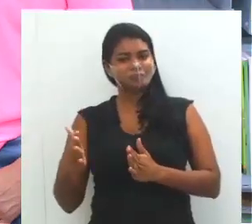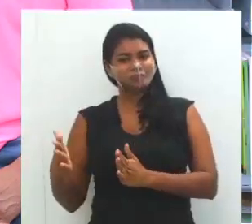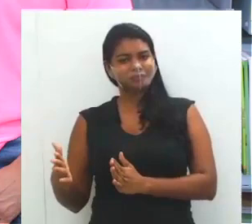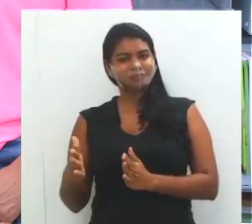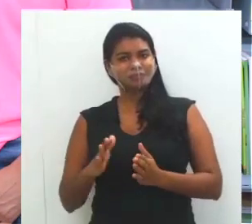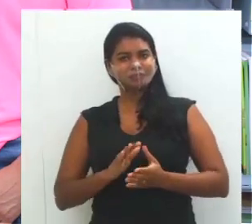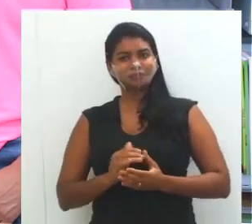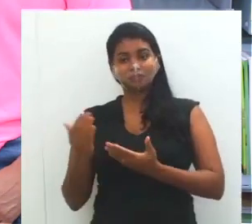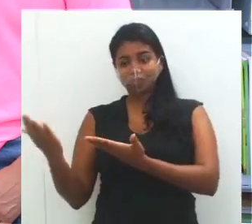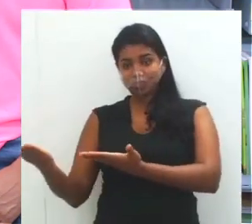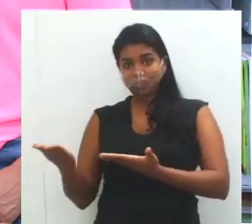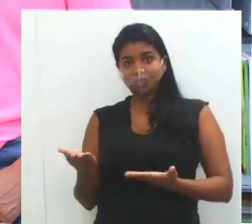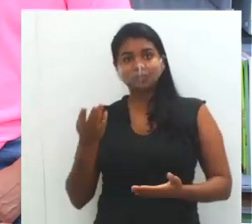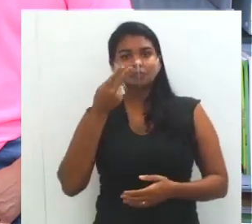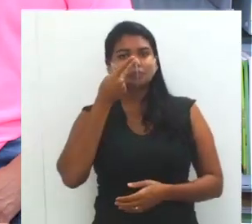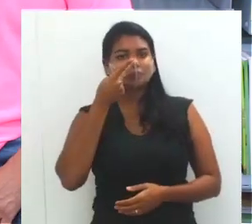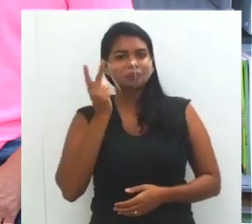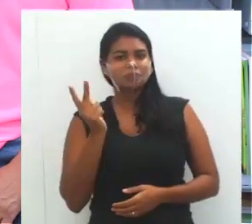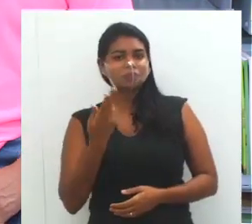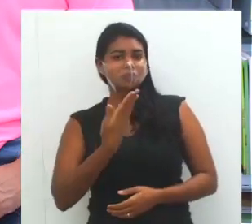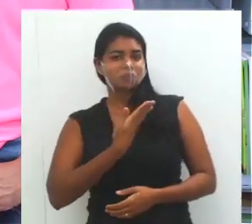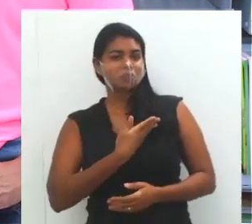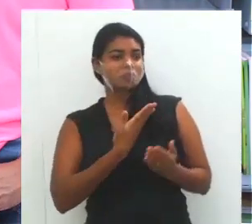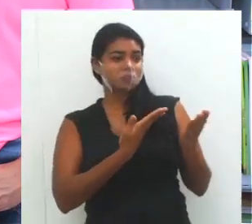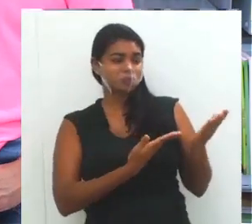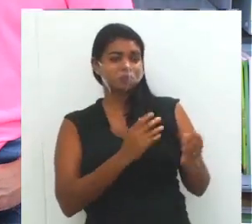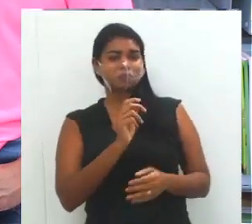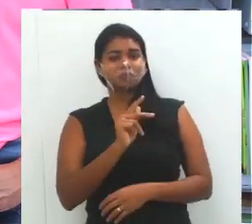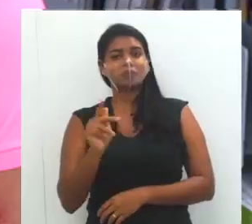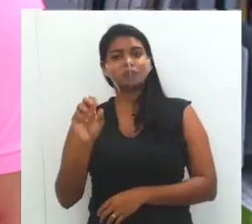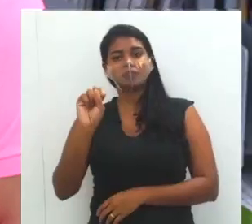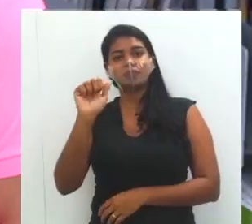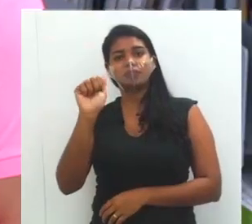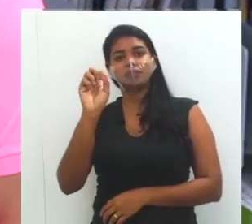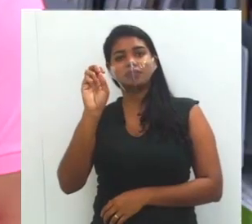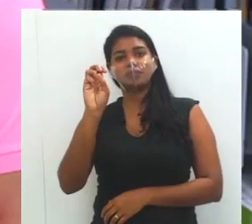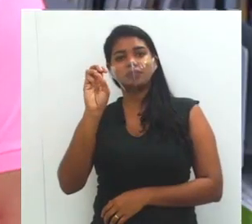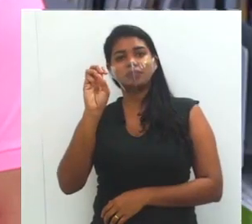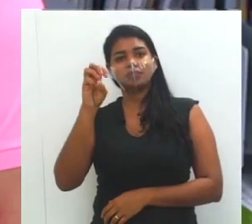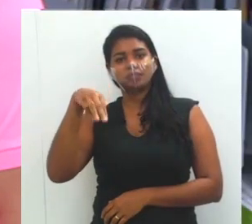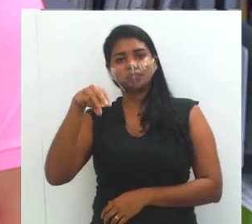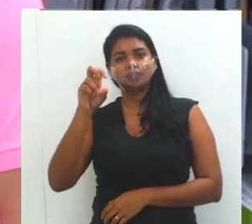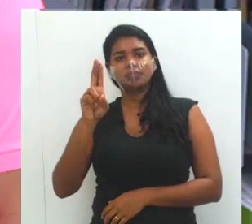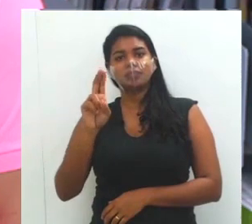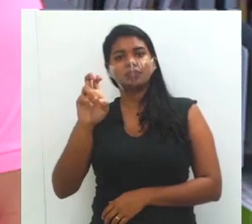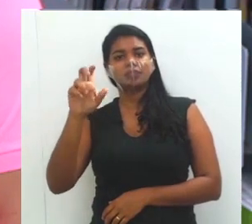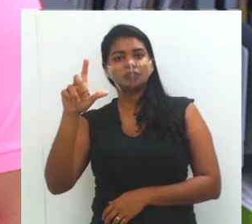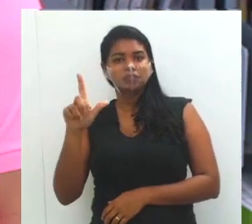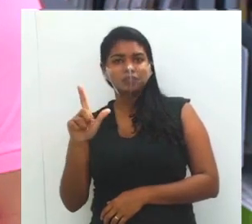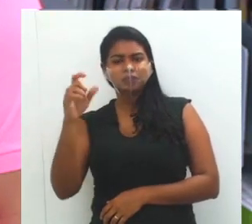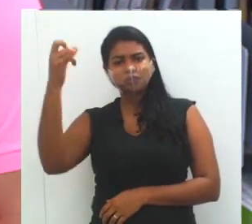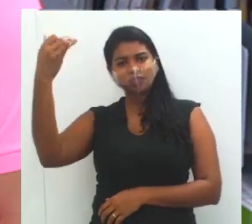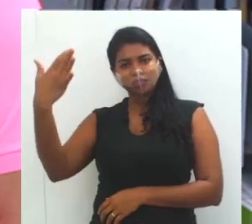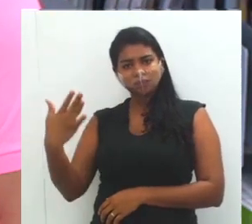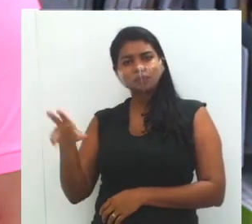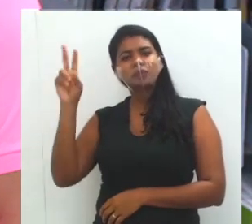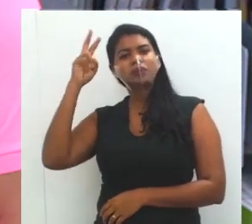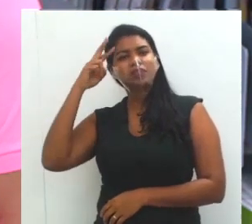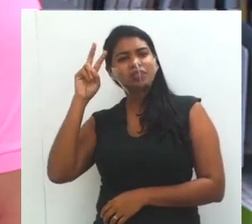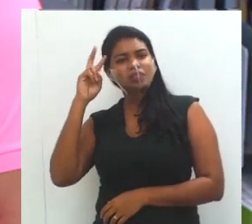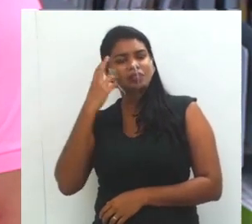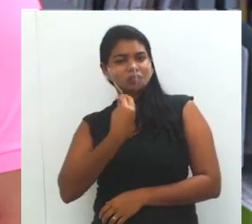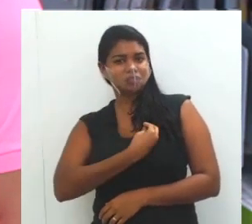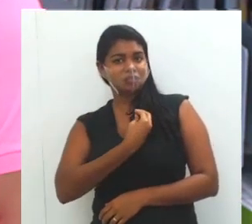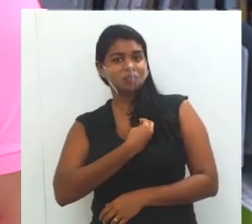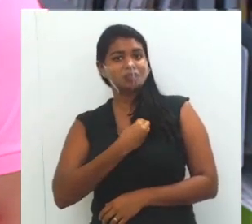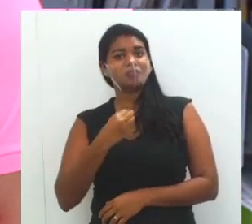isso aqui, nós recebemos a visita do nosso amigo, o professor Samuel Lira, que irá falar um pouco sobre Luiz Gonzaga,